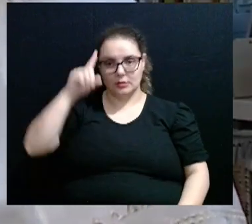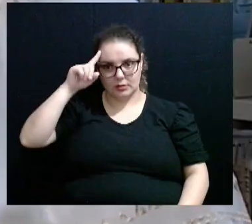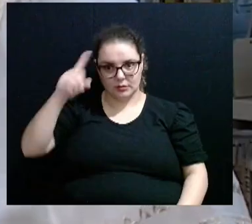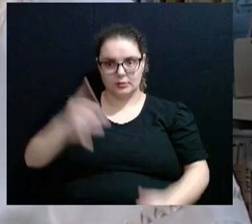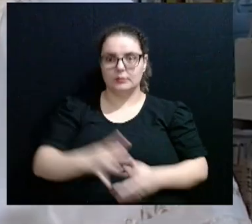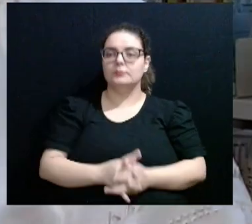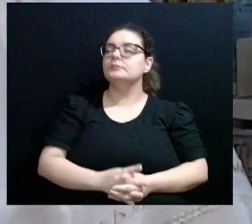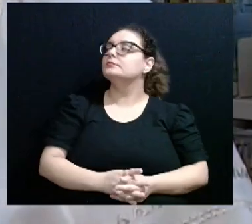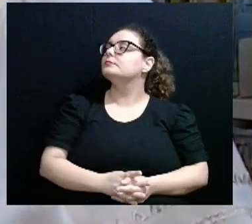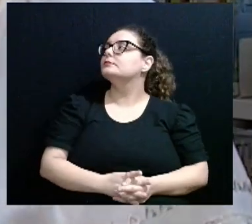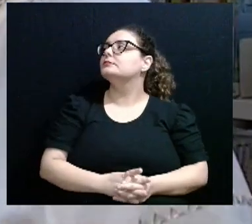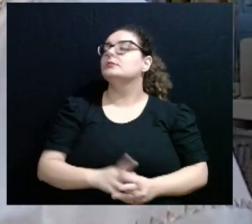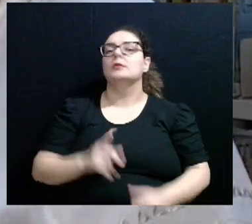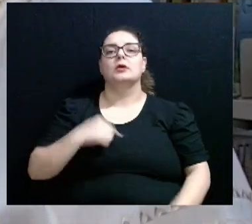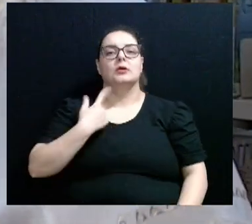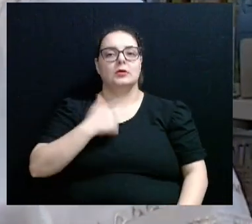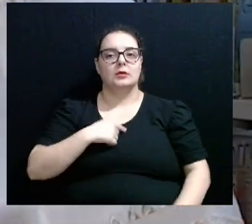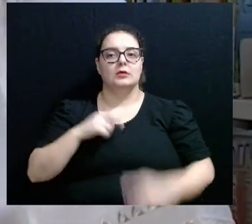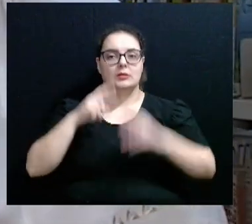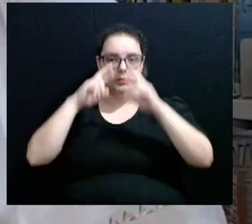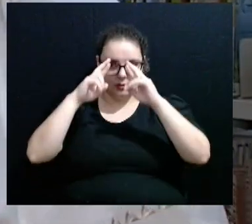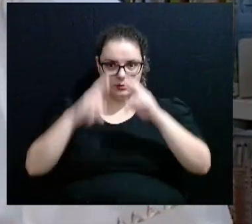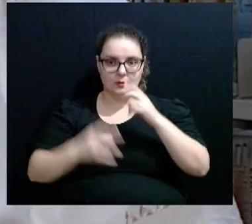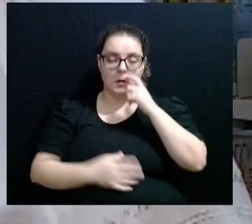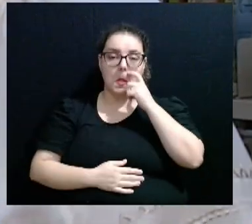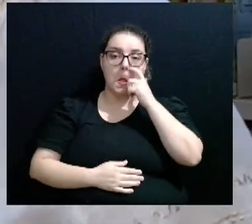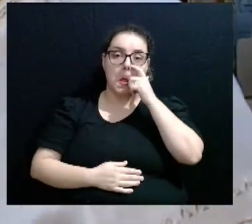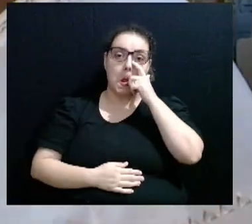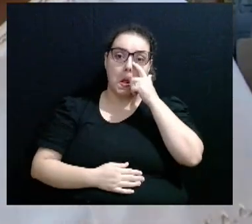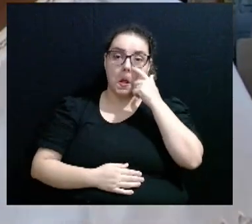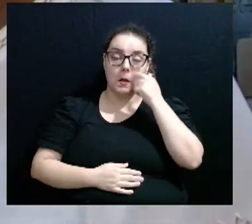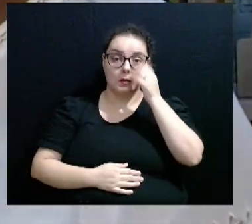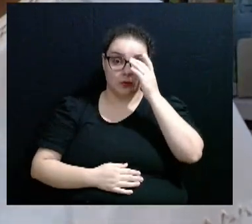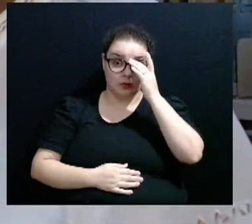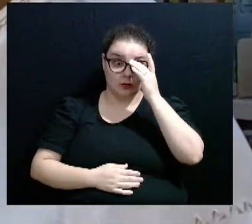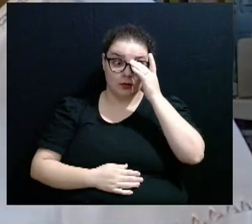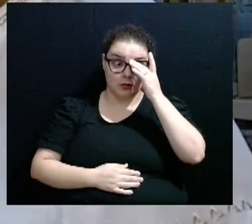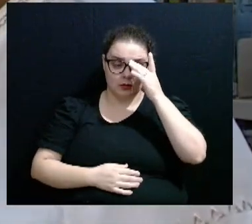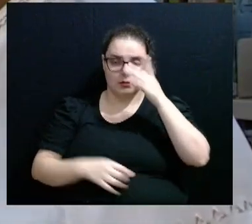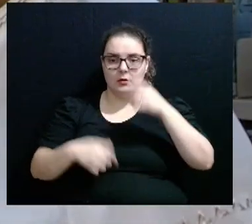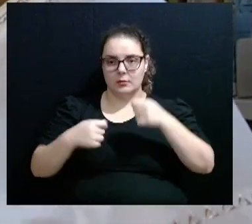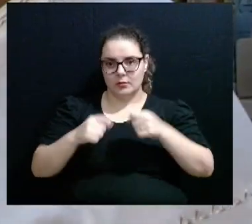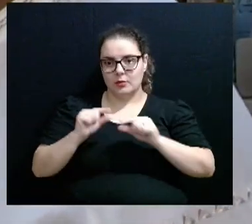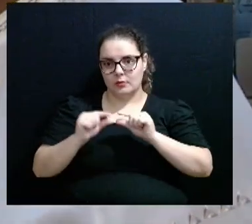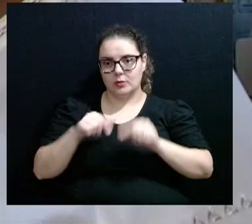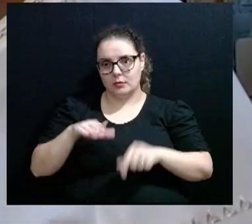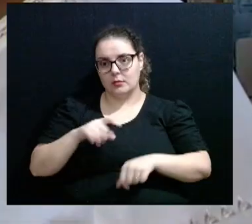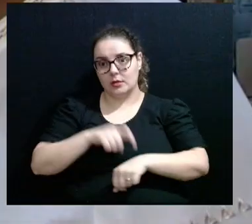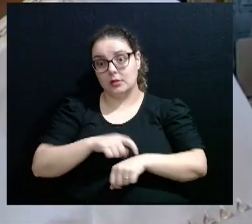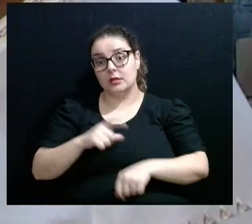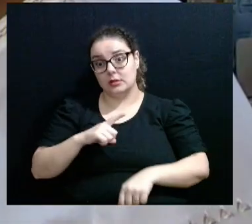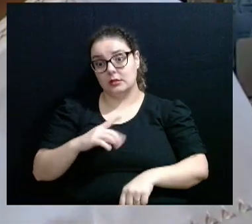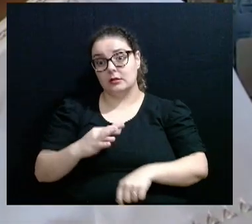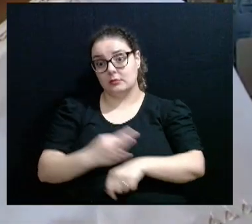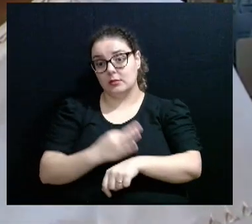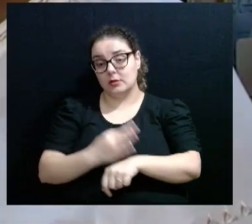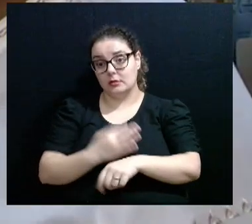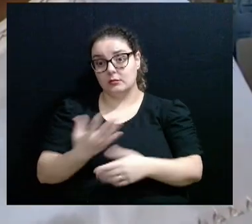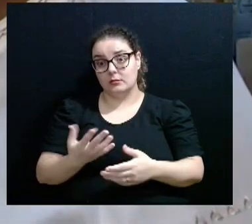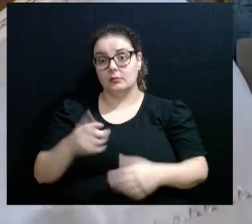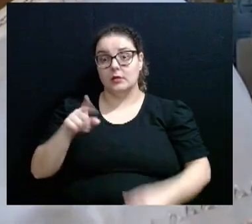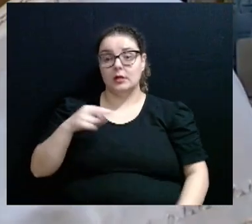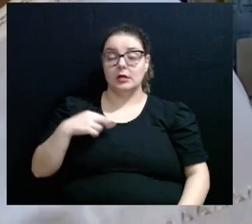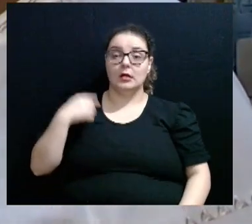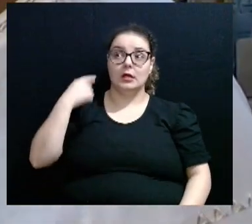que às vezes a pessoa precisa de um pouquinho mais de tempo, a gente tem uma tolerância com relação a isso, mas é fundamental